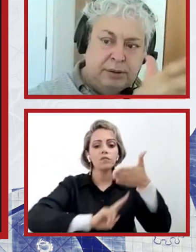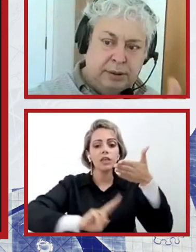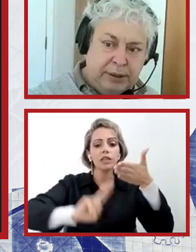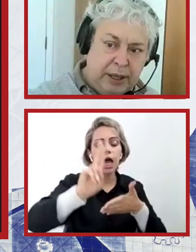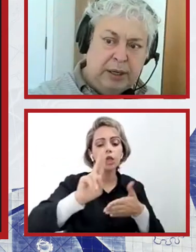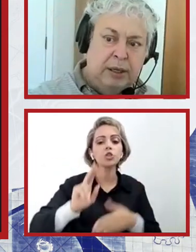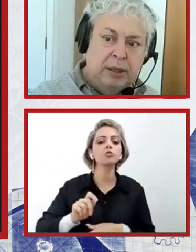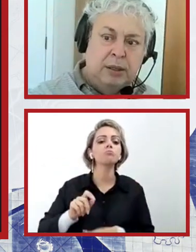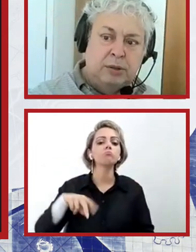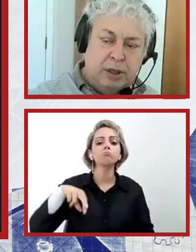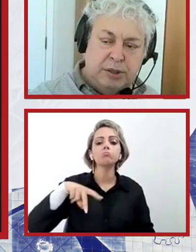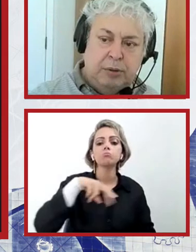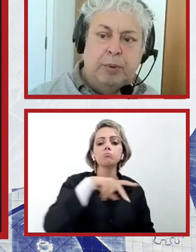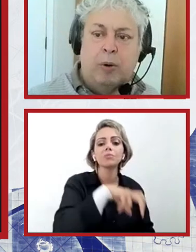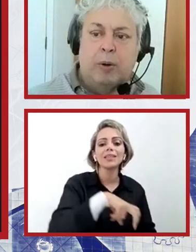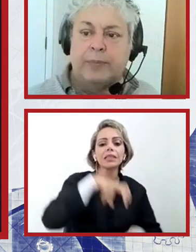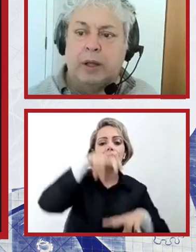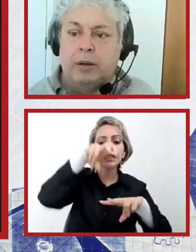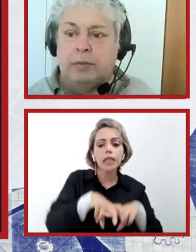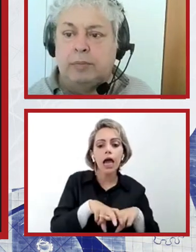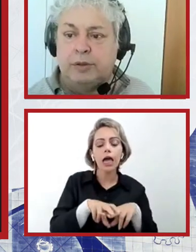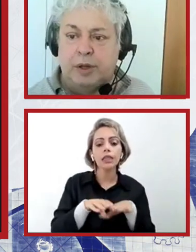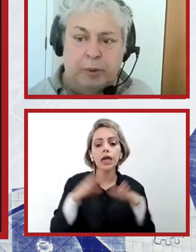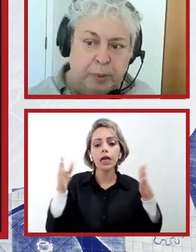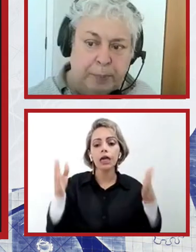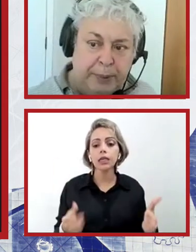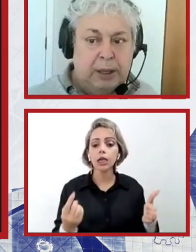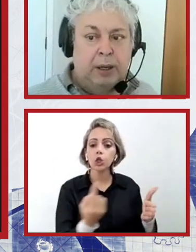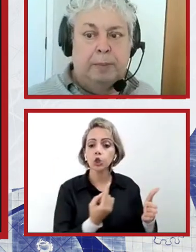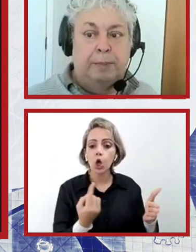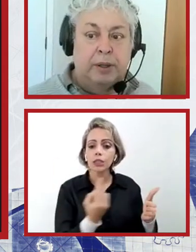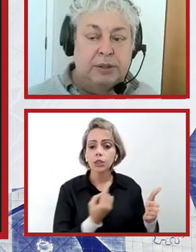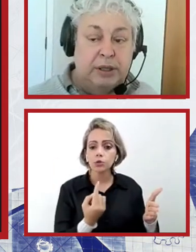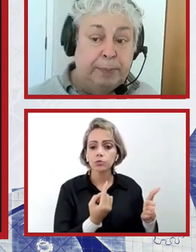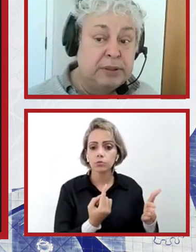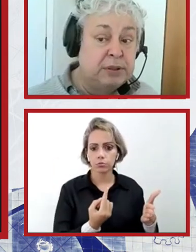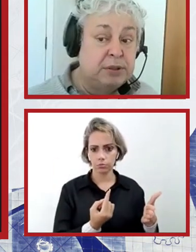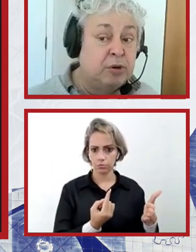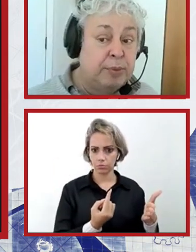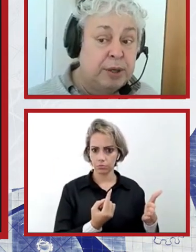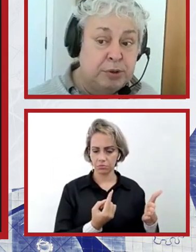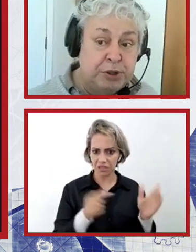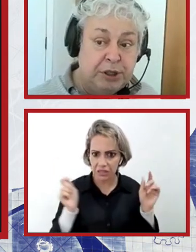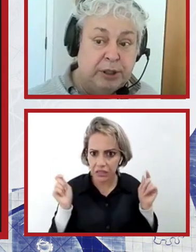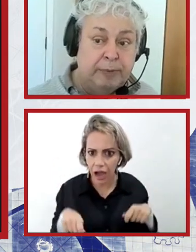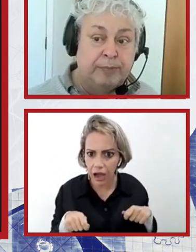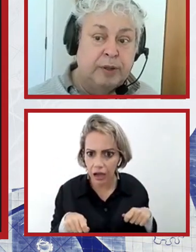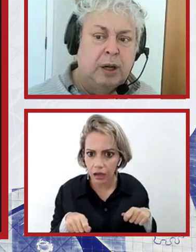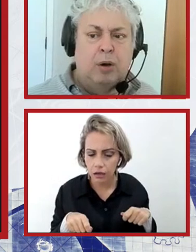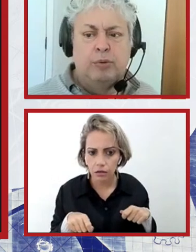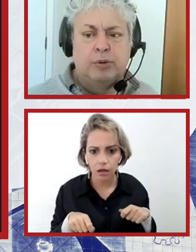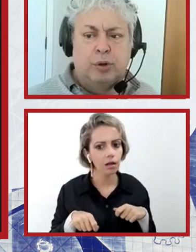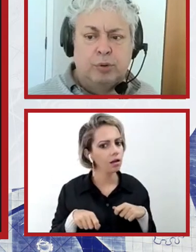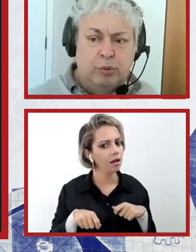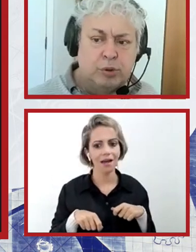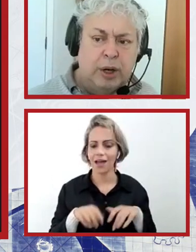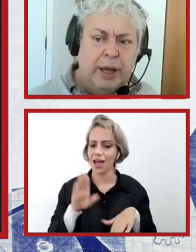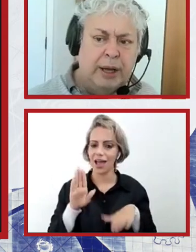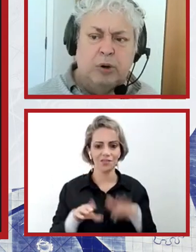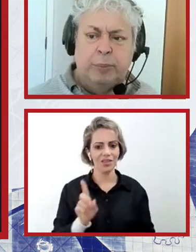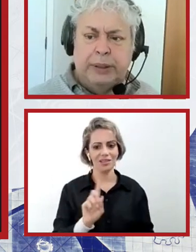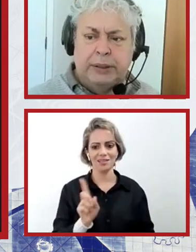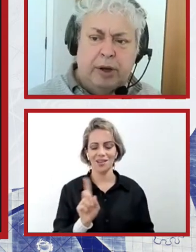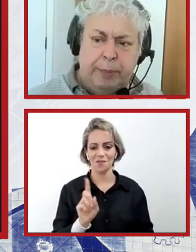cadeira dele sozinho. Bom, isso é uma utopia. Pode ser que precise de alguma ajudinha.